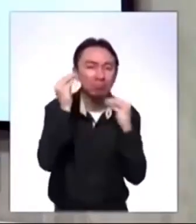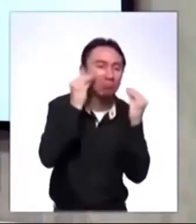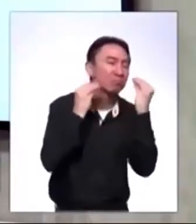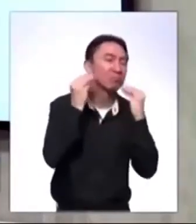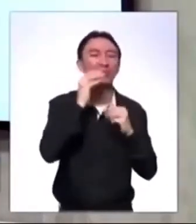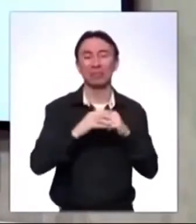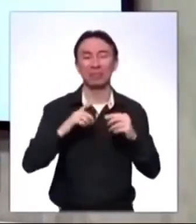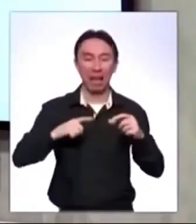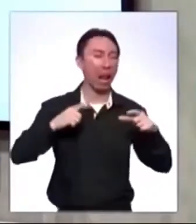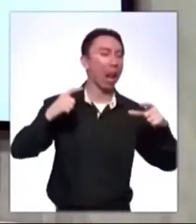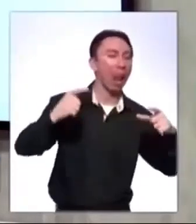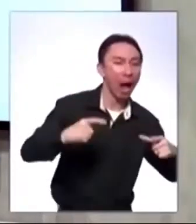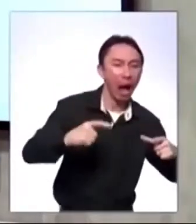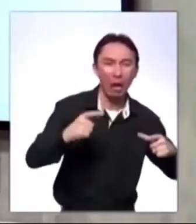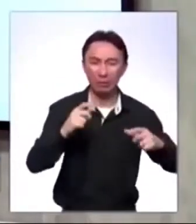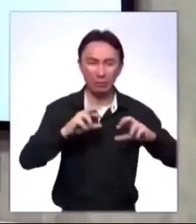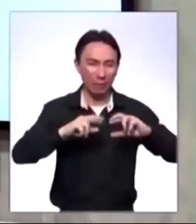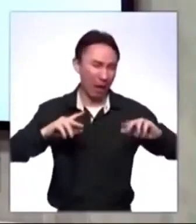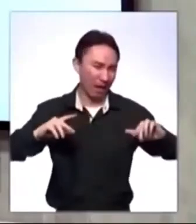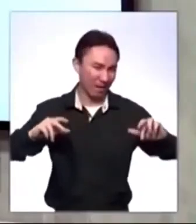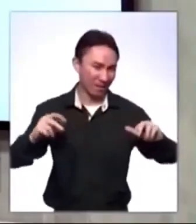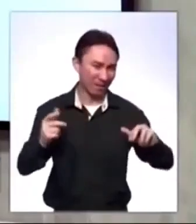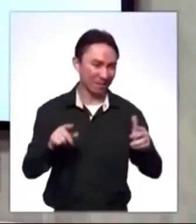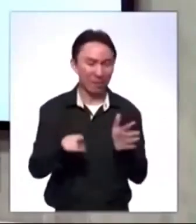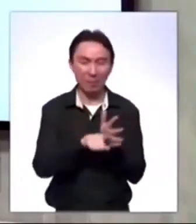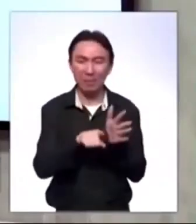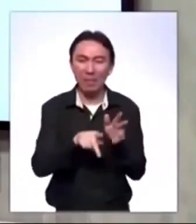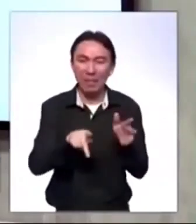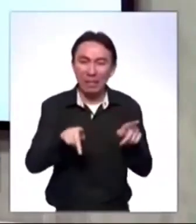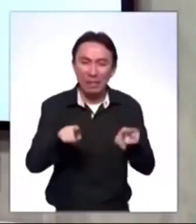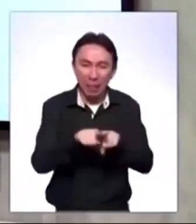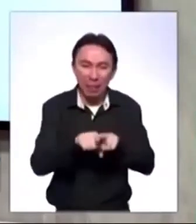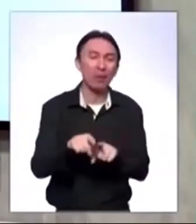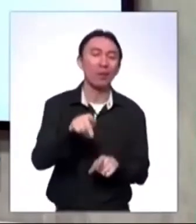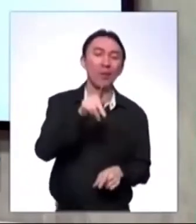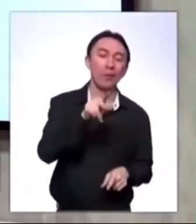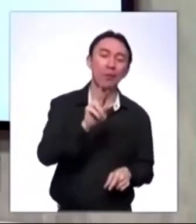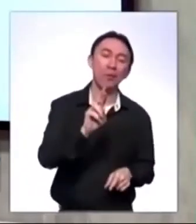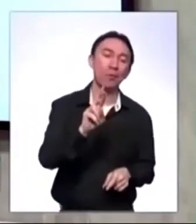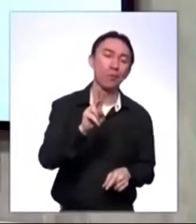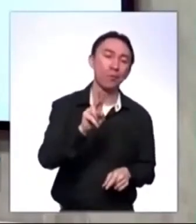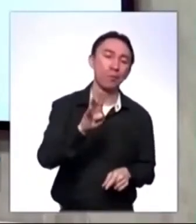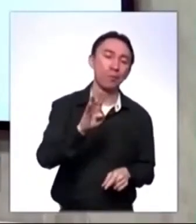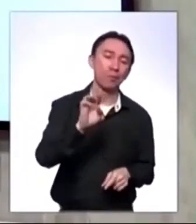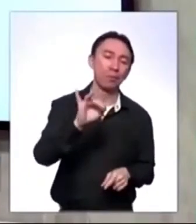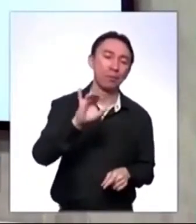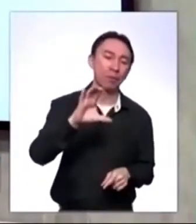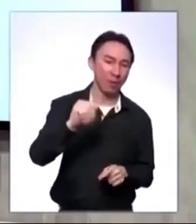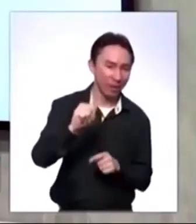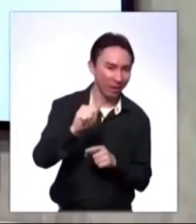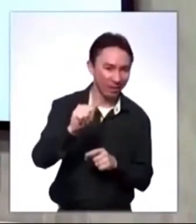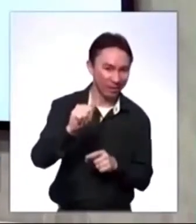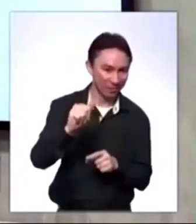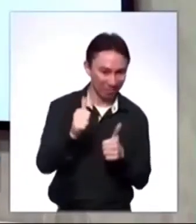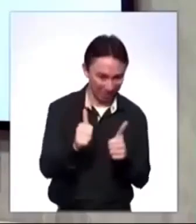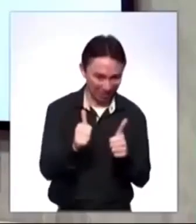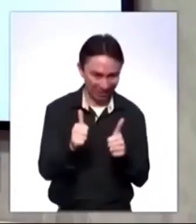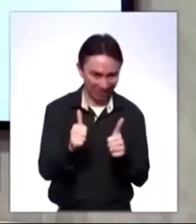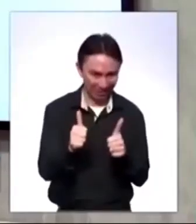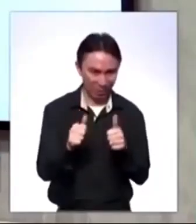espaço cênico, de rubrica. Então tem algumas palavrinhas-chave de cada uma das artes. Tá bom? Tranquilo?